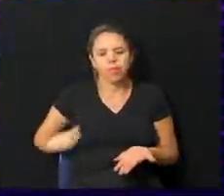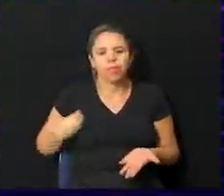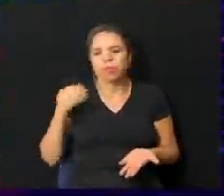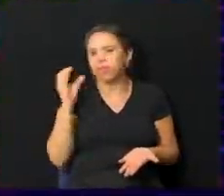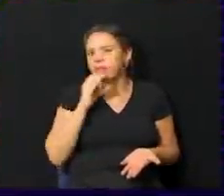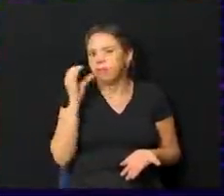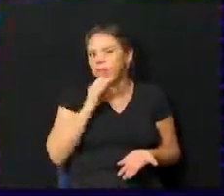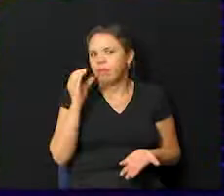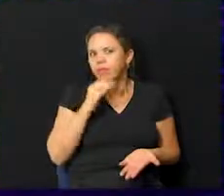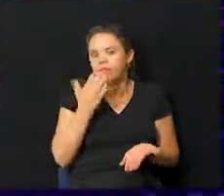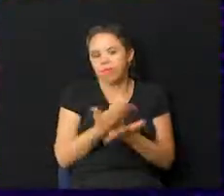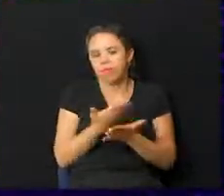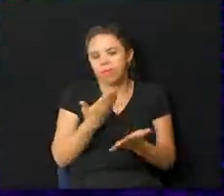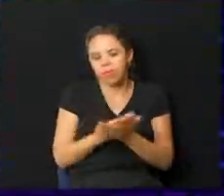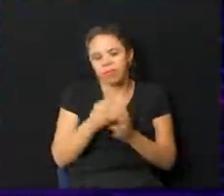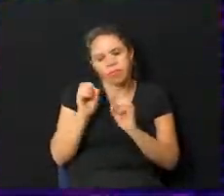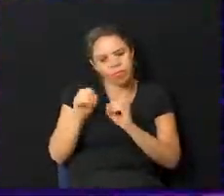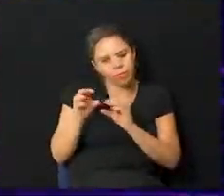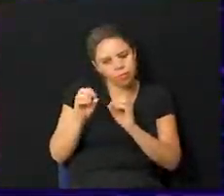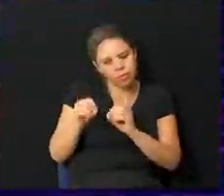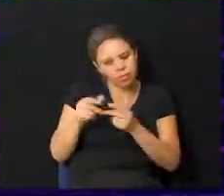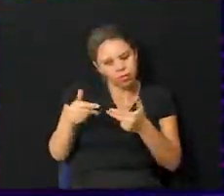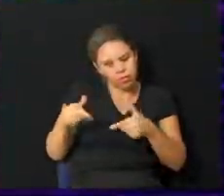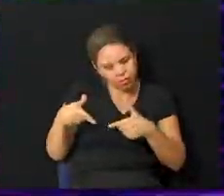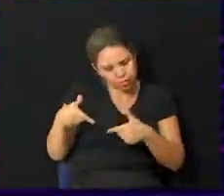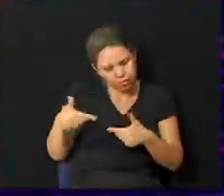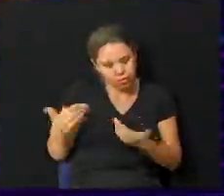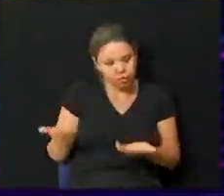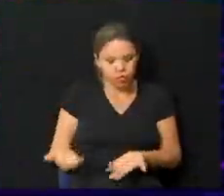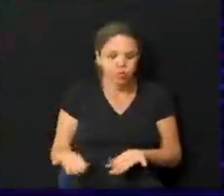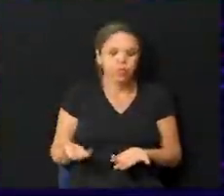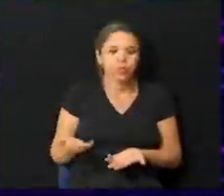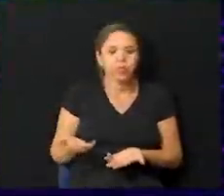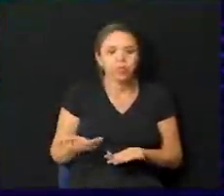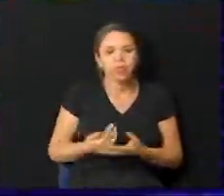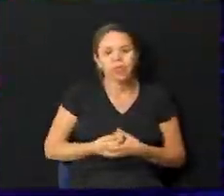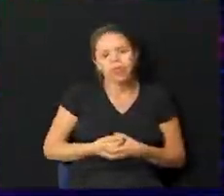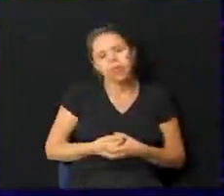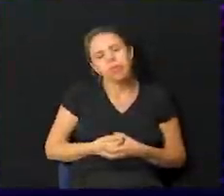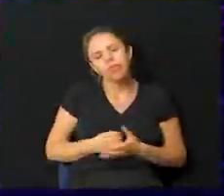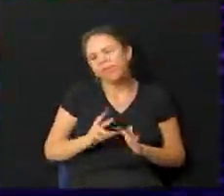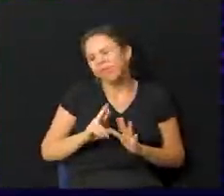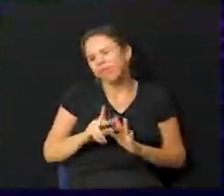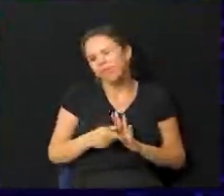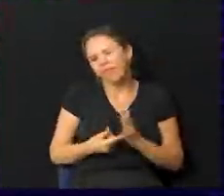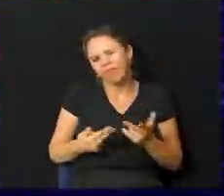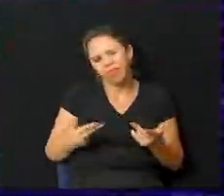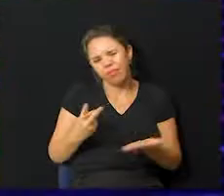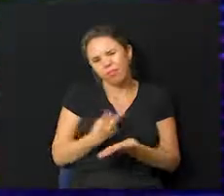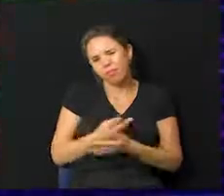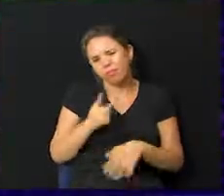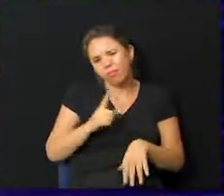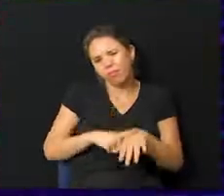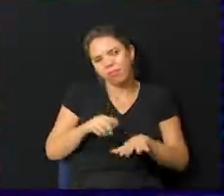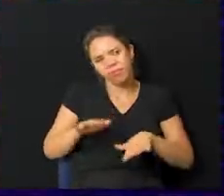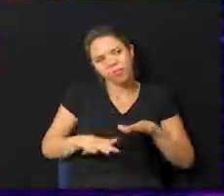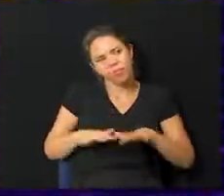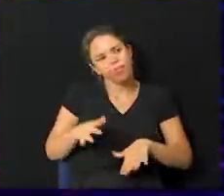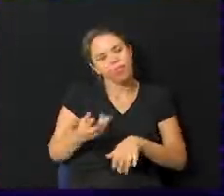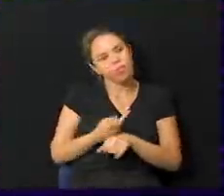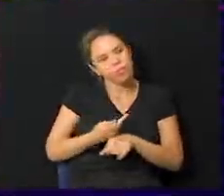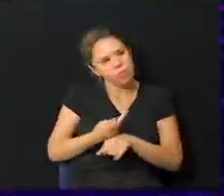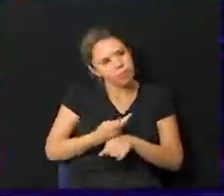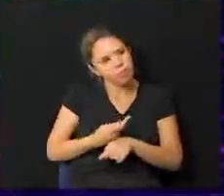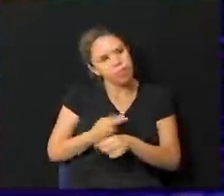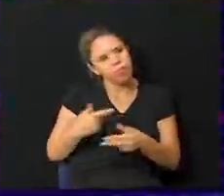tão corrida, dá aula, estuda, trabalha. Eu, né, faço várias coisas ao mesmo tempo, então eu